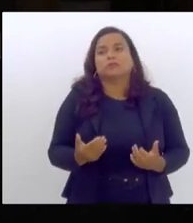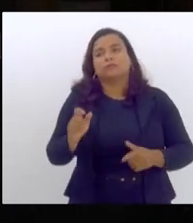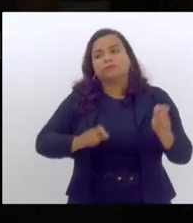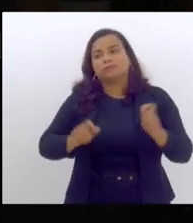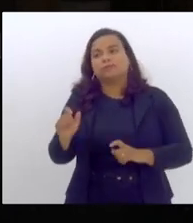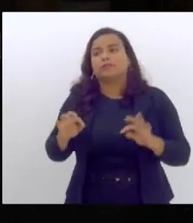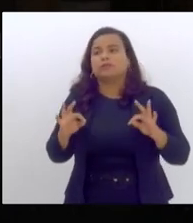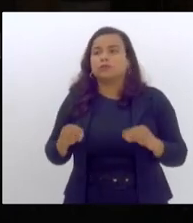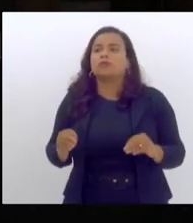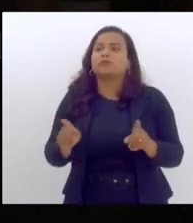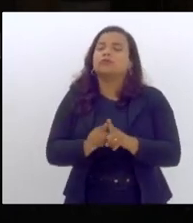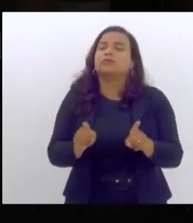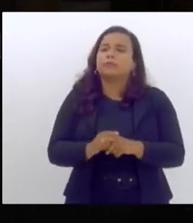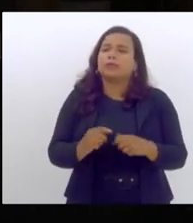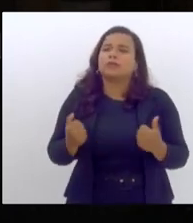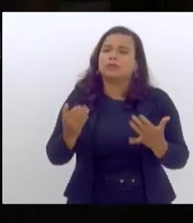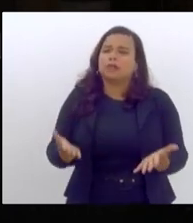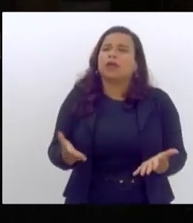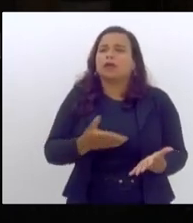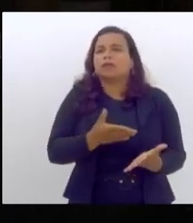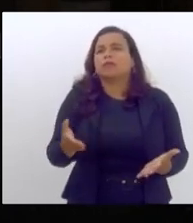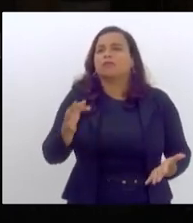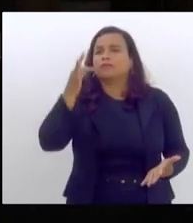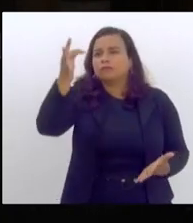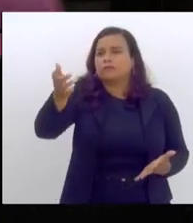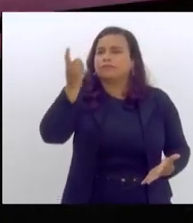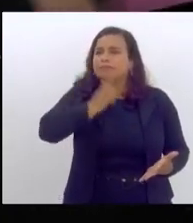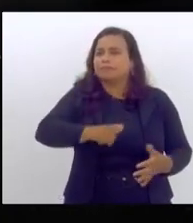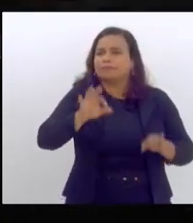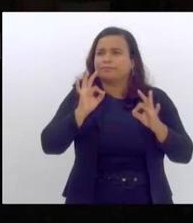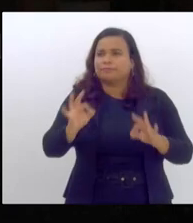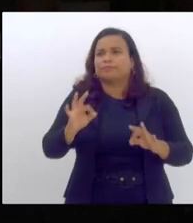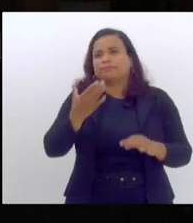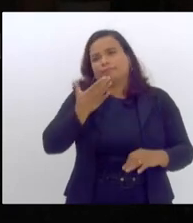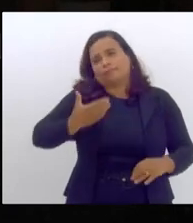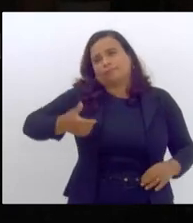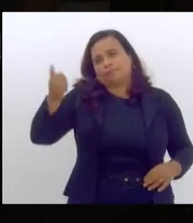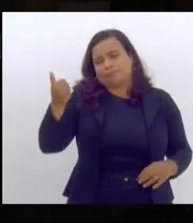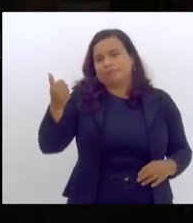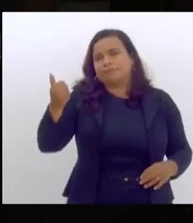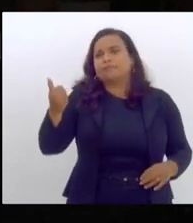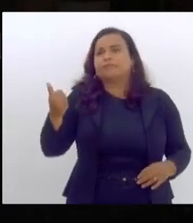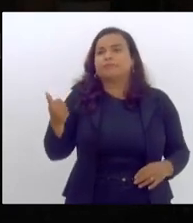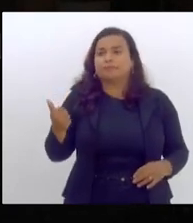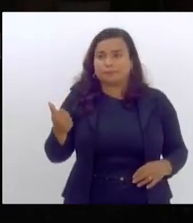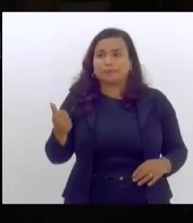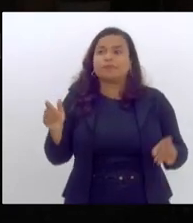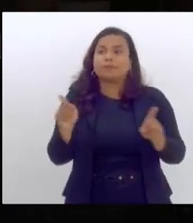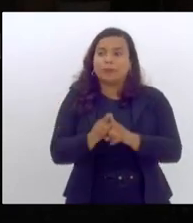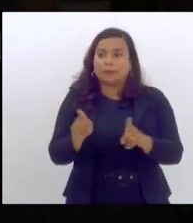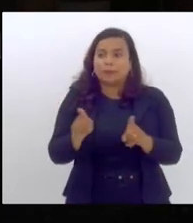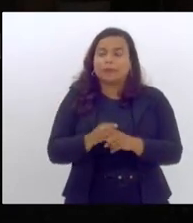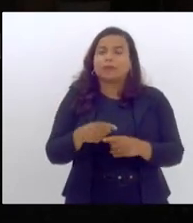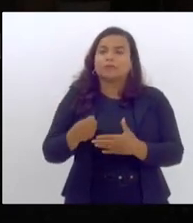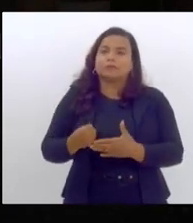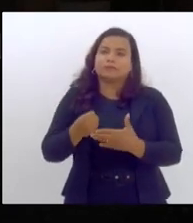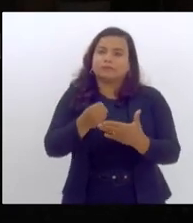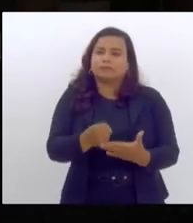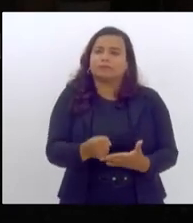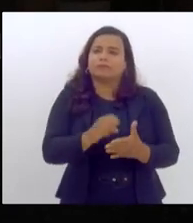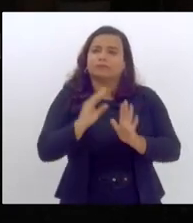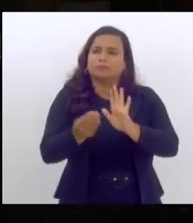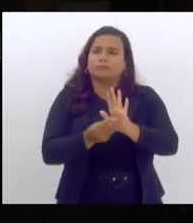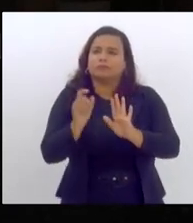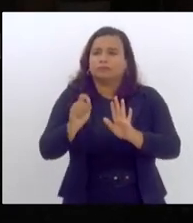jovens, dando a eles e a elas um futuro melhor, um futuro mais promissor. E coloco aqui também que,